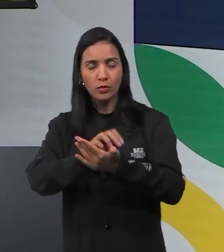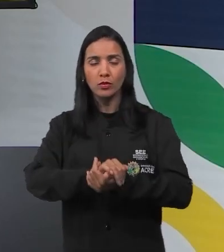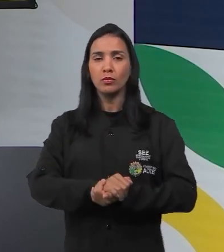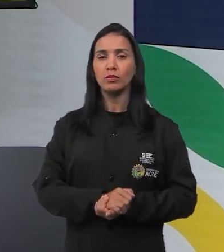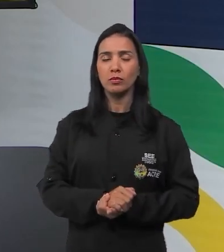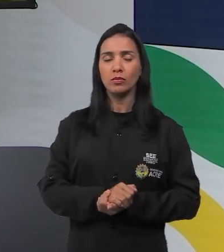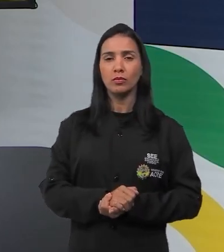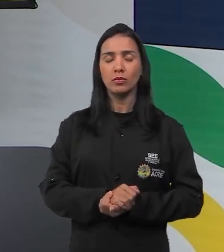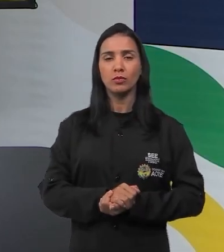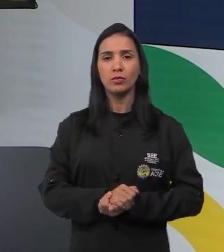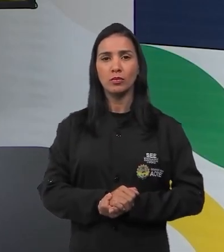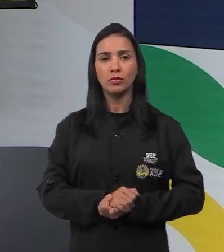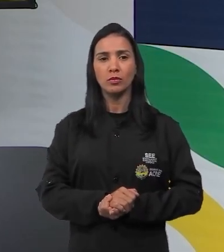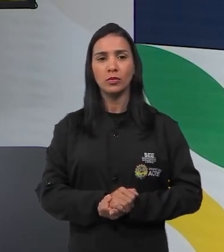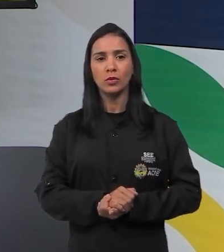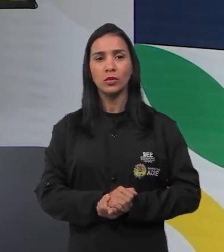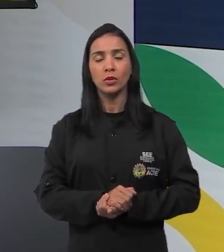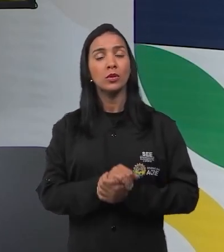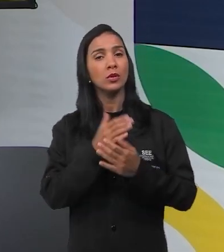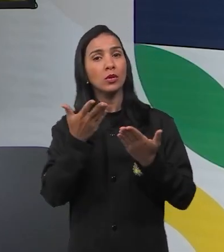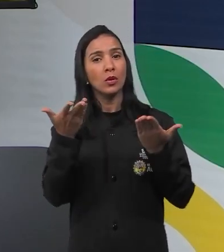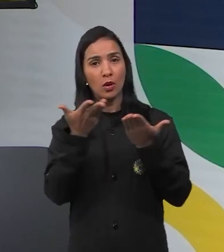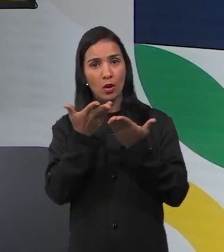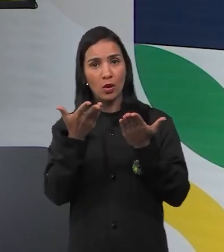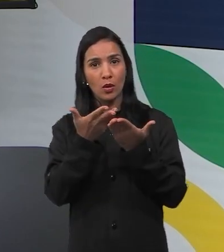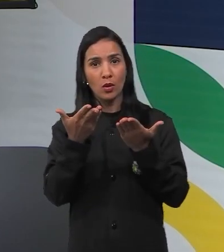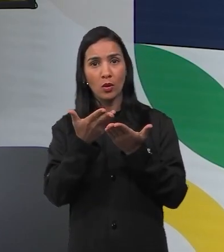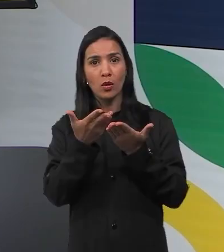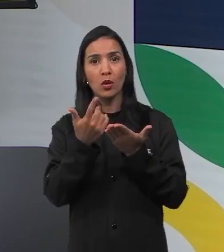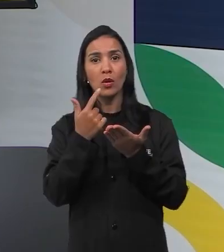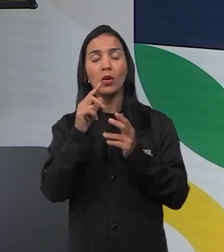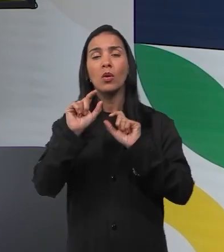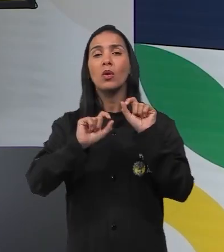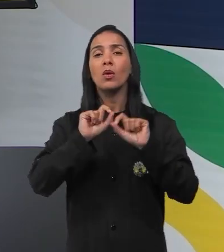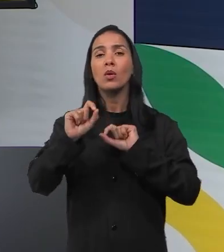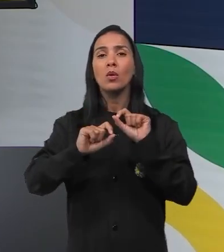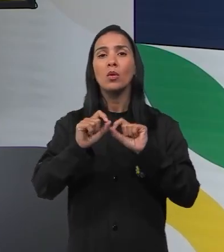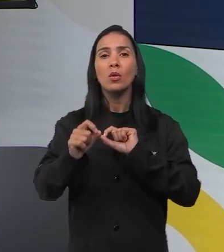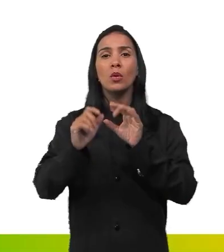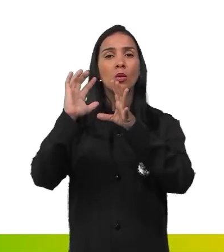Vamos, então, agora deduzir a fórmula do termo geral.